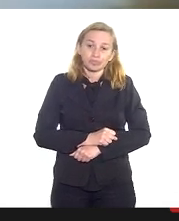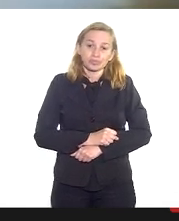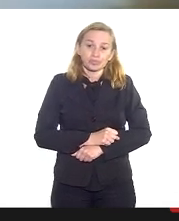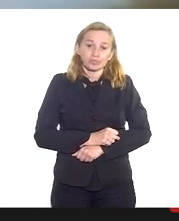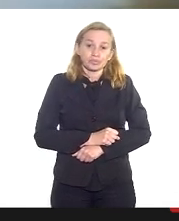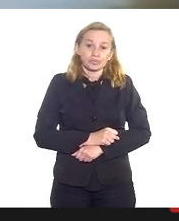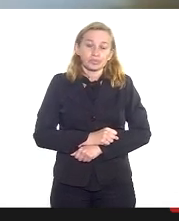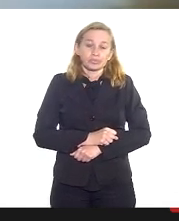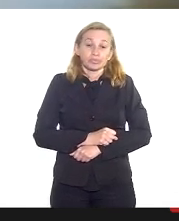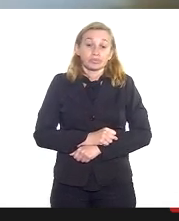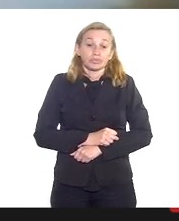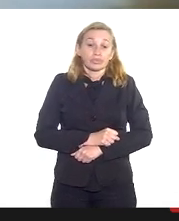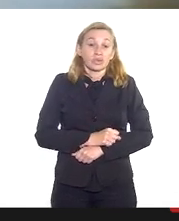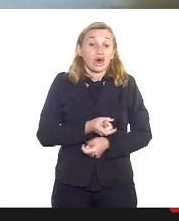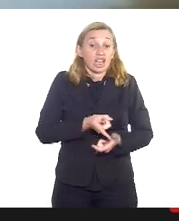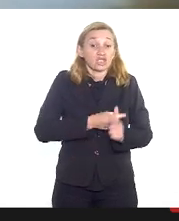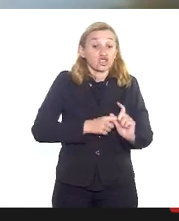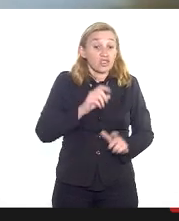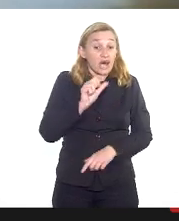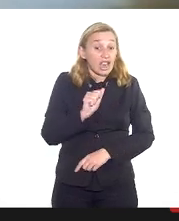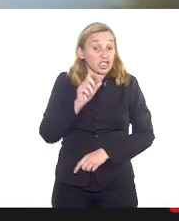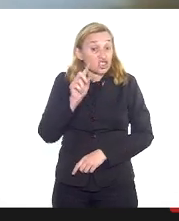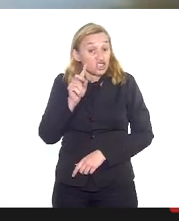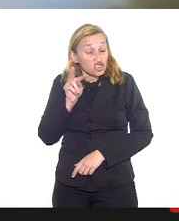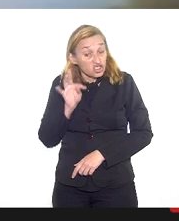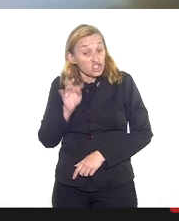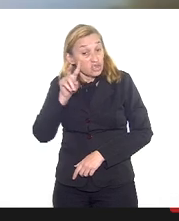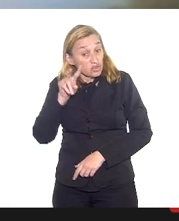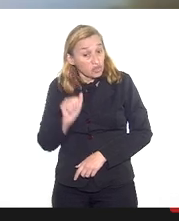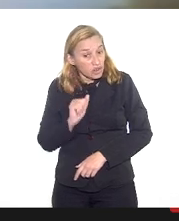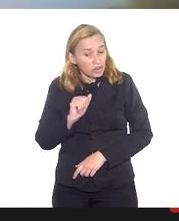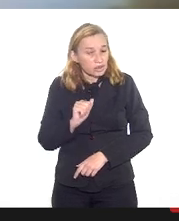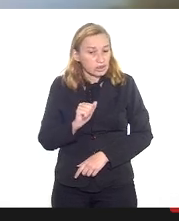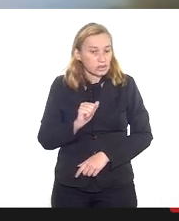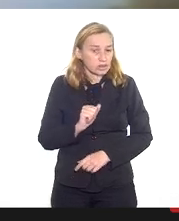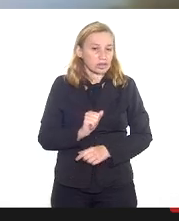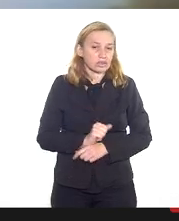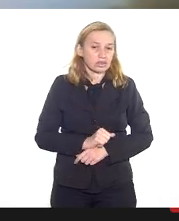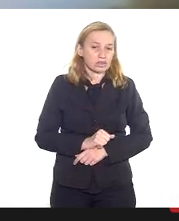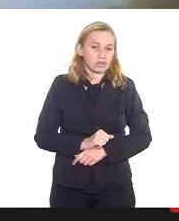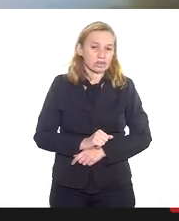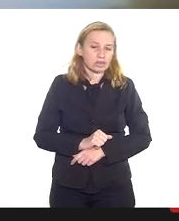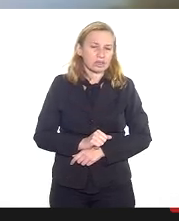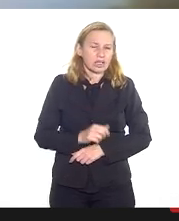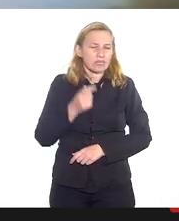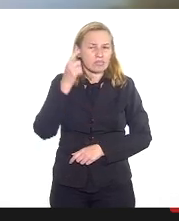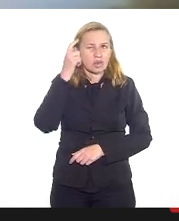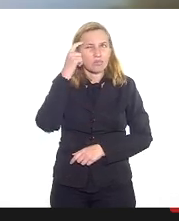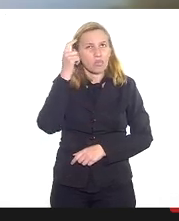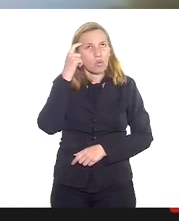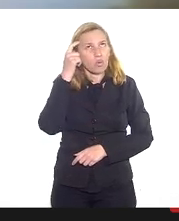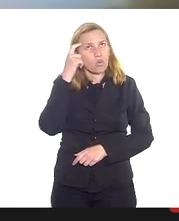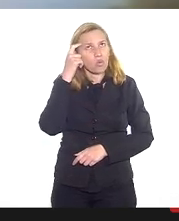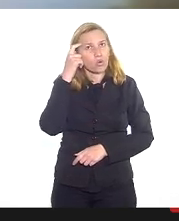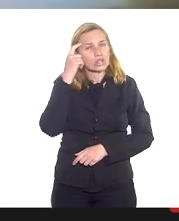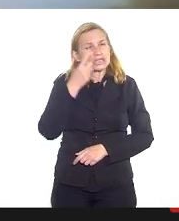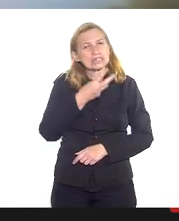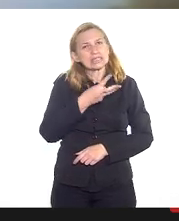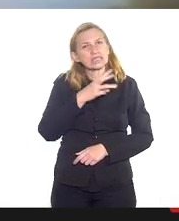que tem que a dívida ativa efetiva está na ordem, salvo erro de memória, de